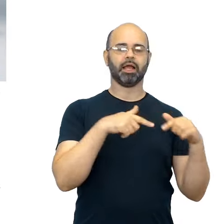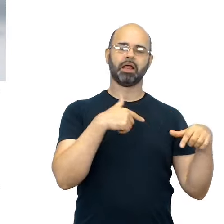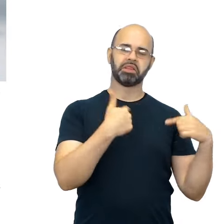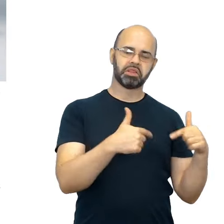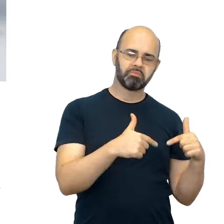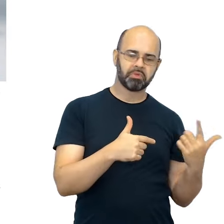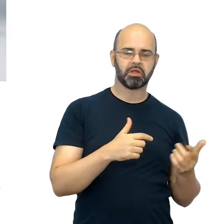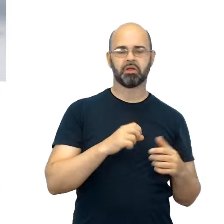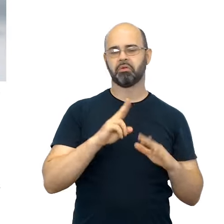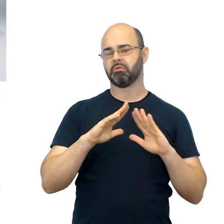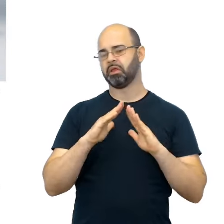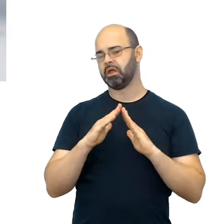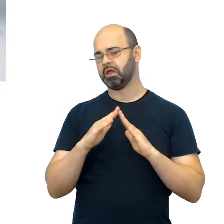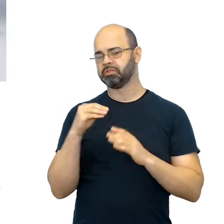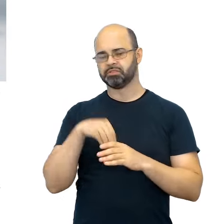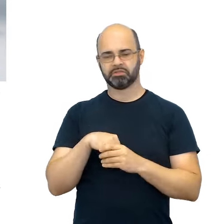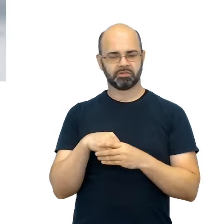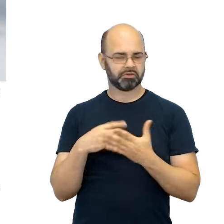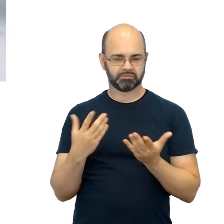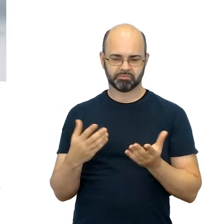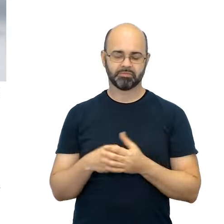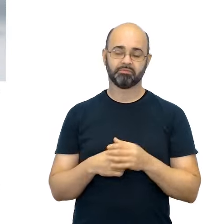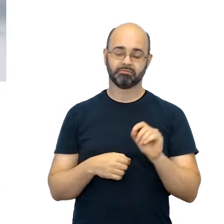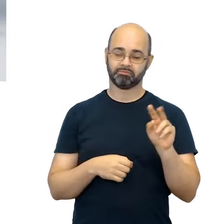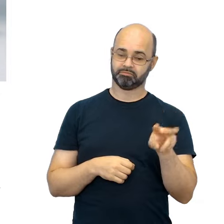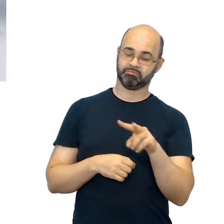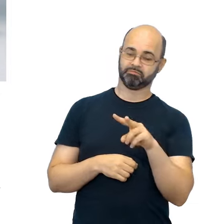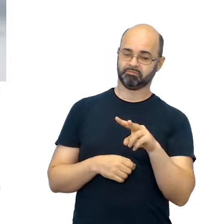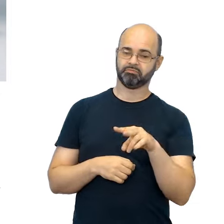ou na nossa casa, e essas pessoas estão